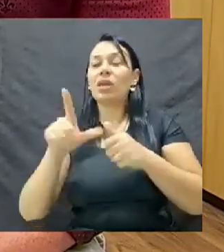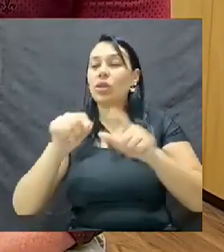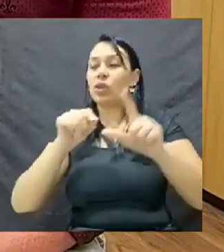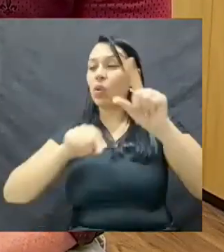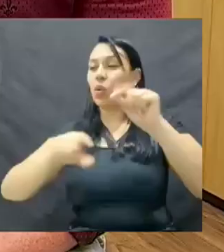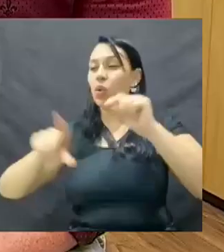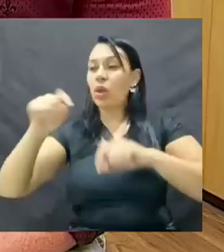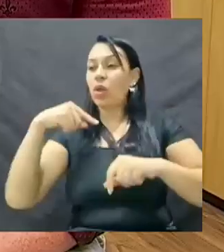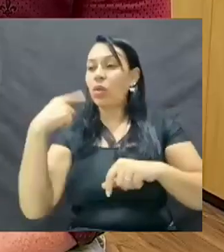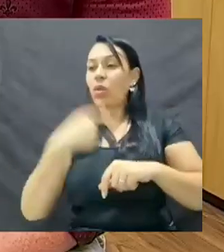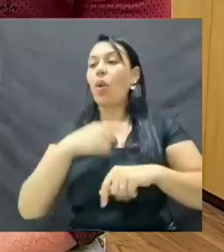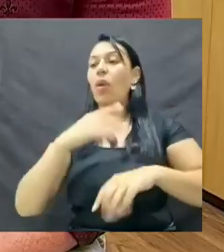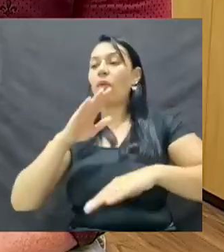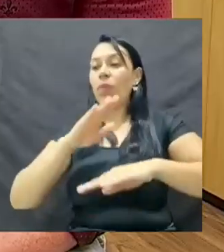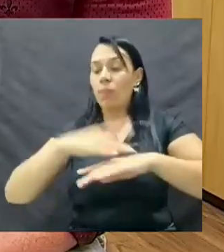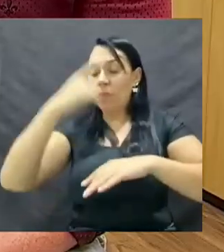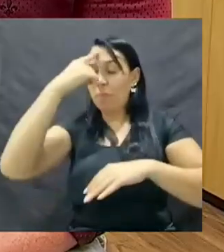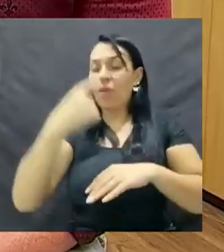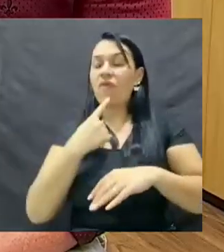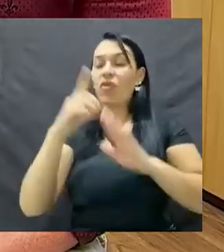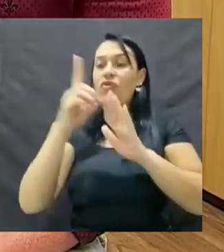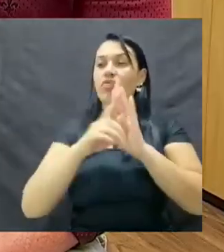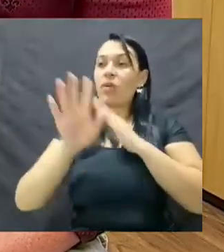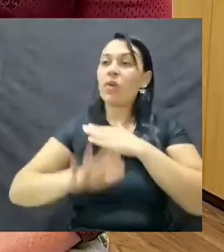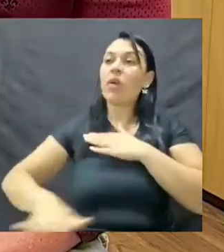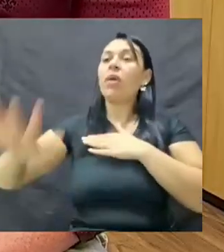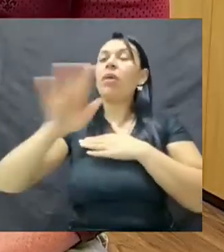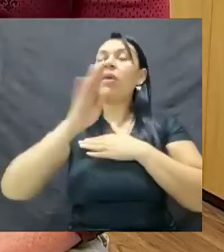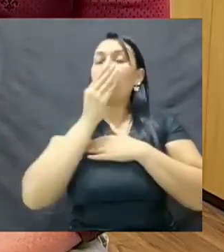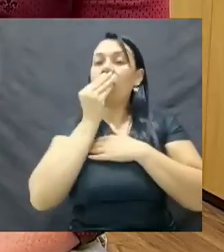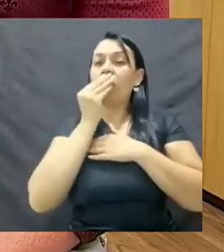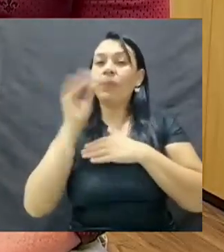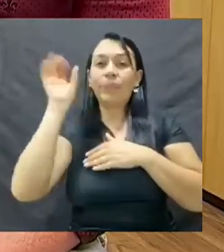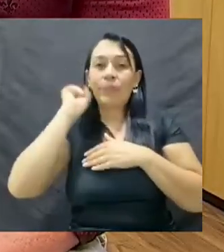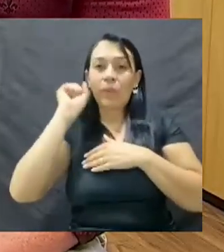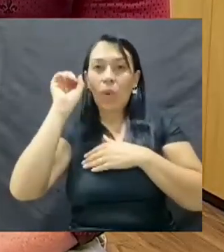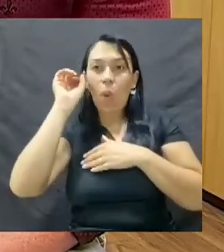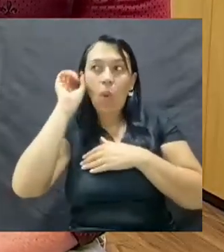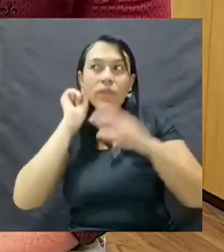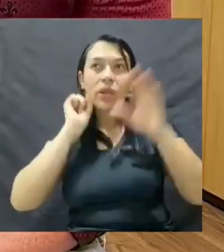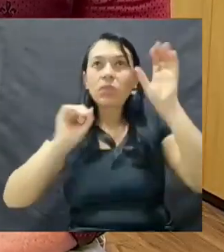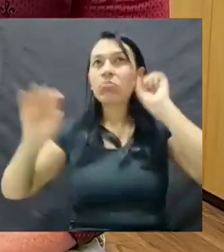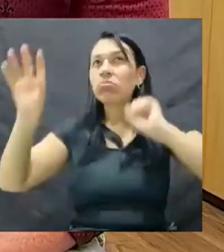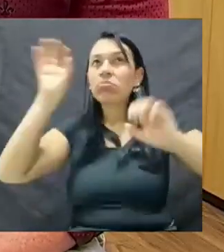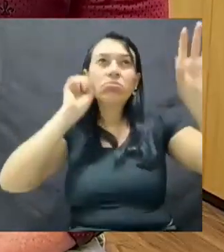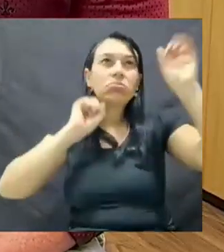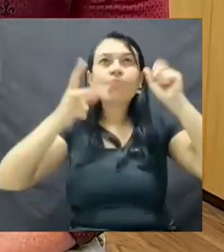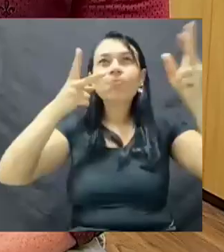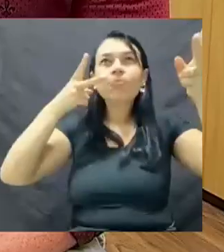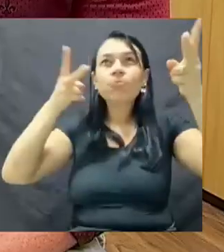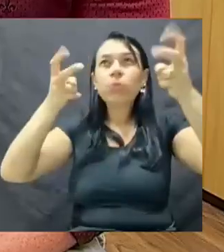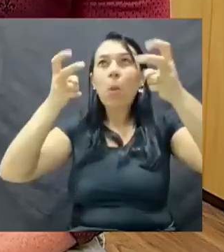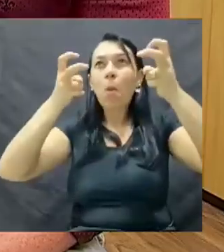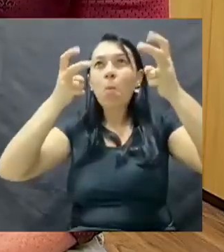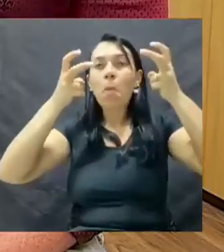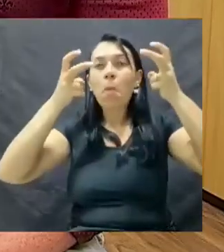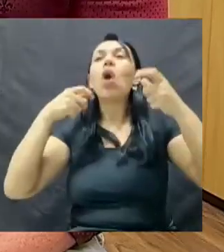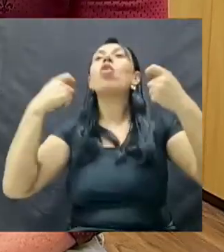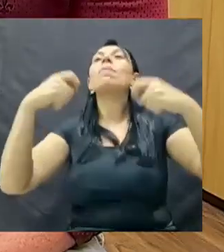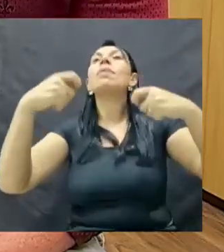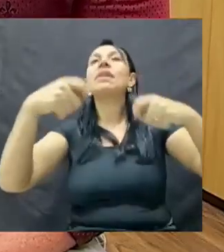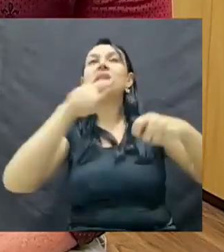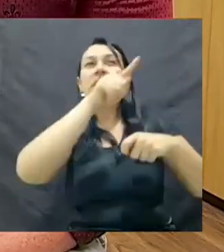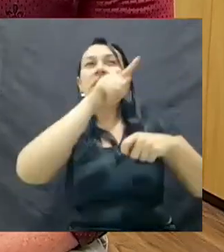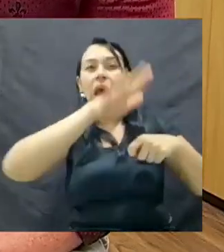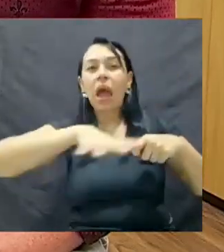diretoria geral é um perfil de ouvir muito o que está acontecendo na ponta, qual a necessidade dos profissionais